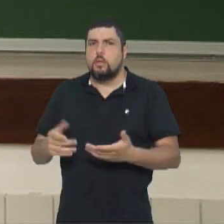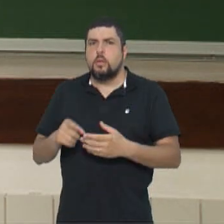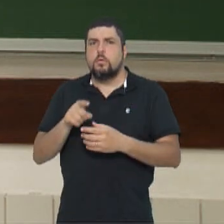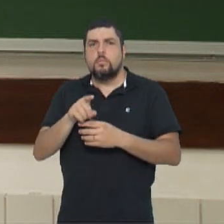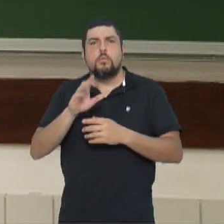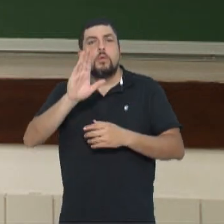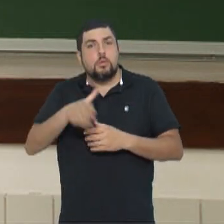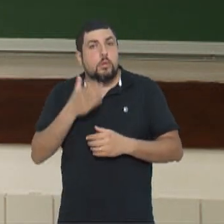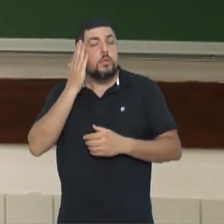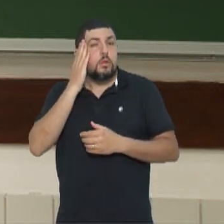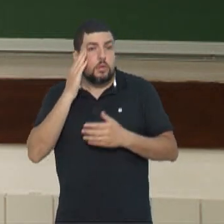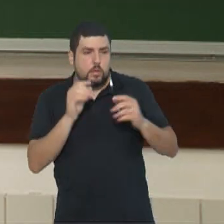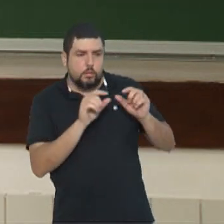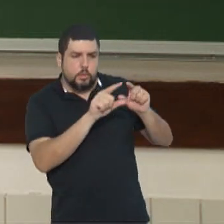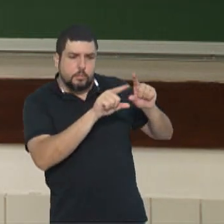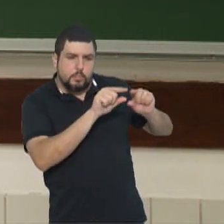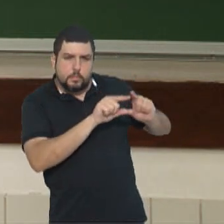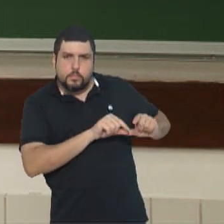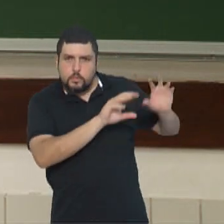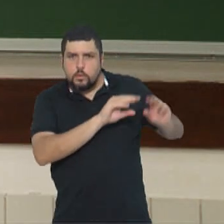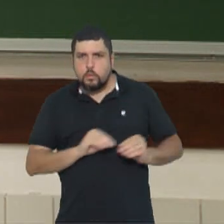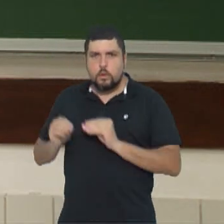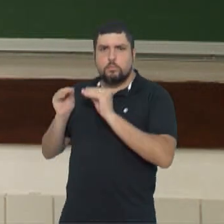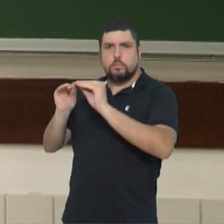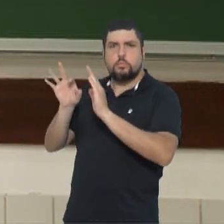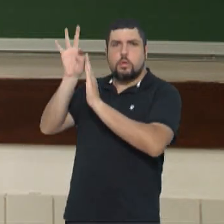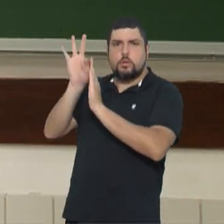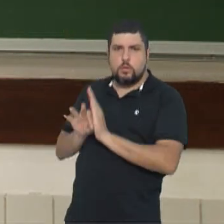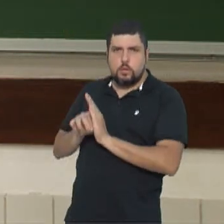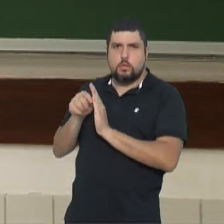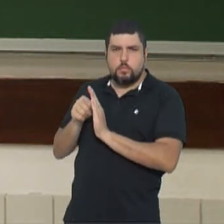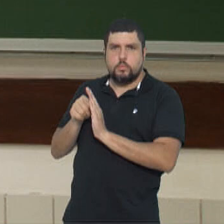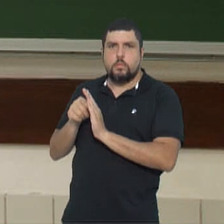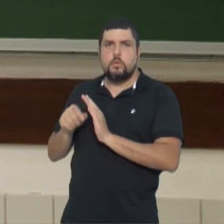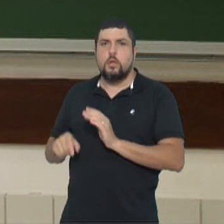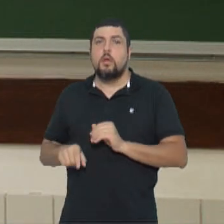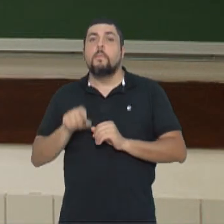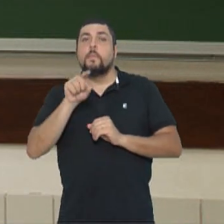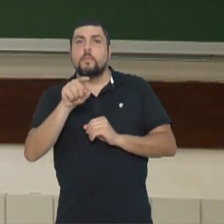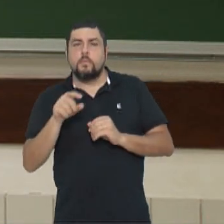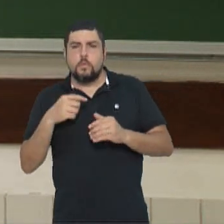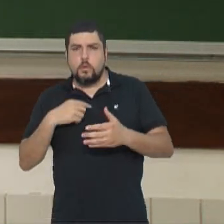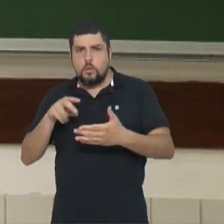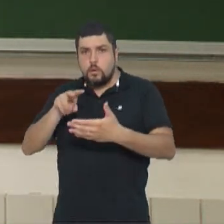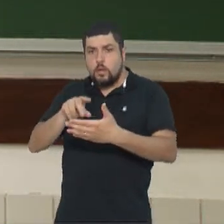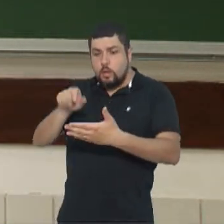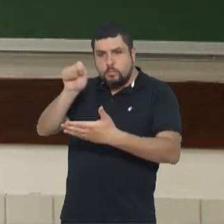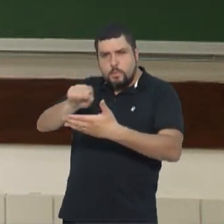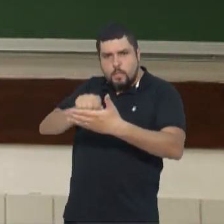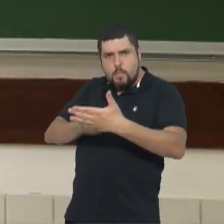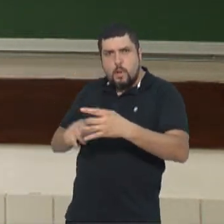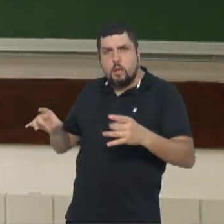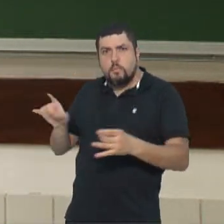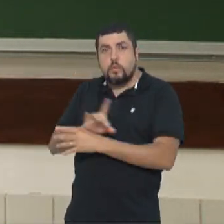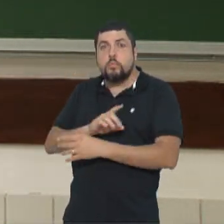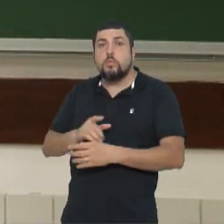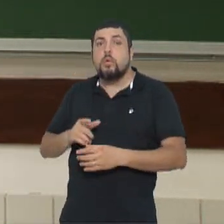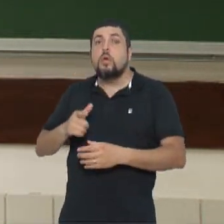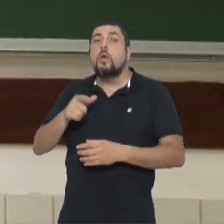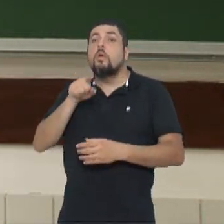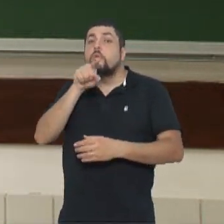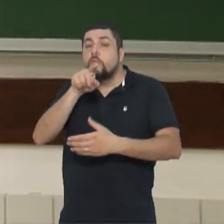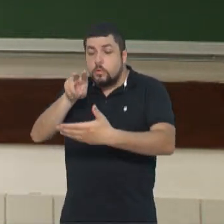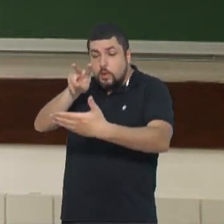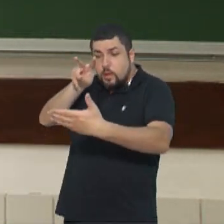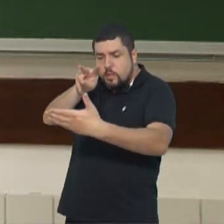vai usar e agora você vai montar em forma de texto. Escreveu, você vai reler o rascunho. Tem algum erro, faltou alguma coisa, você